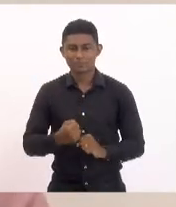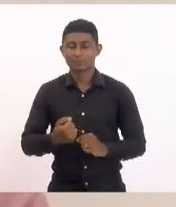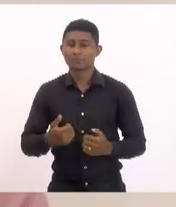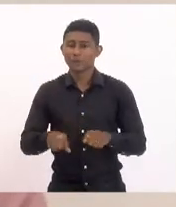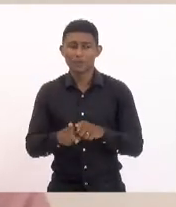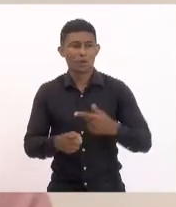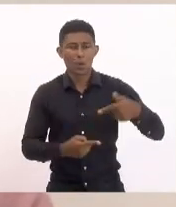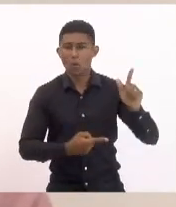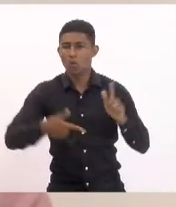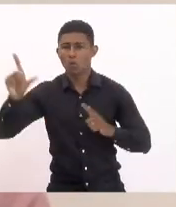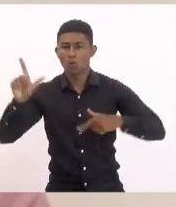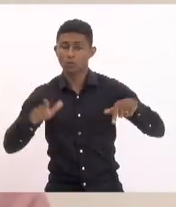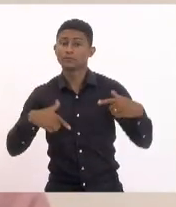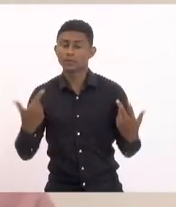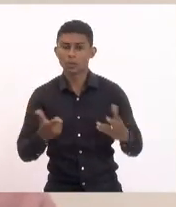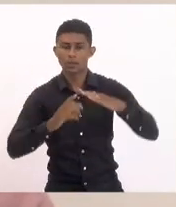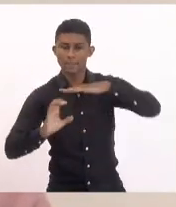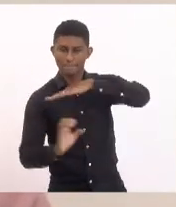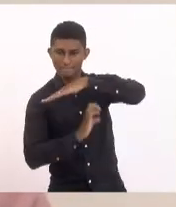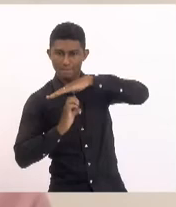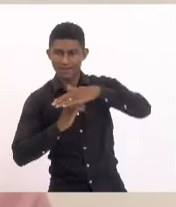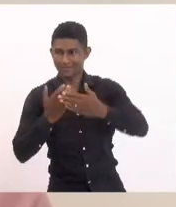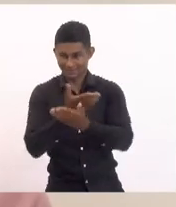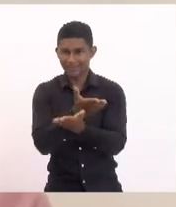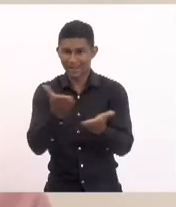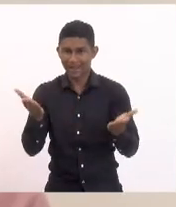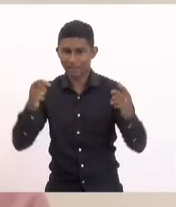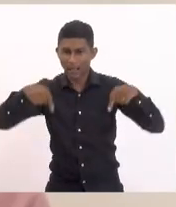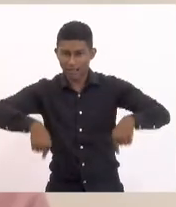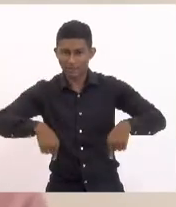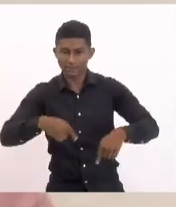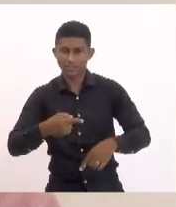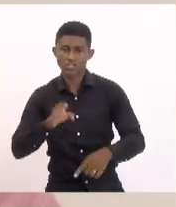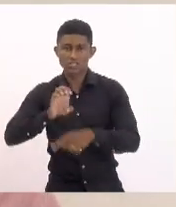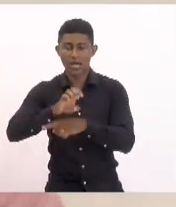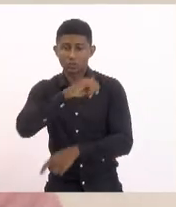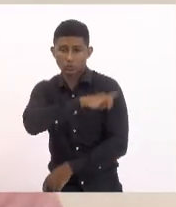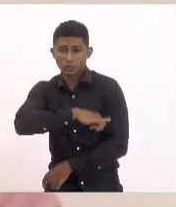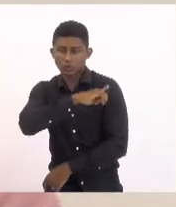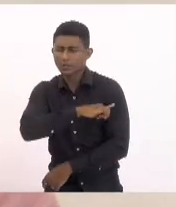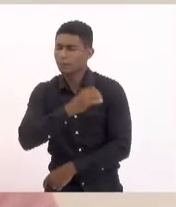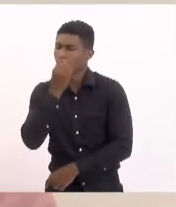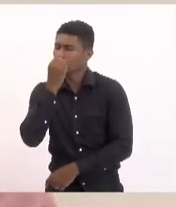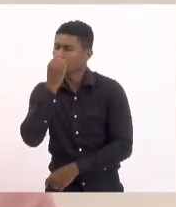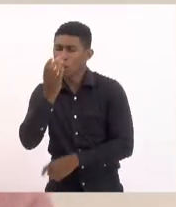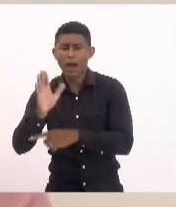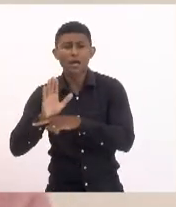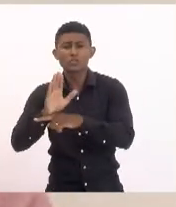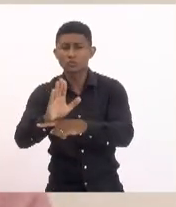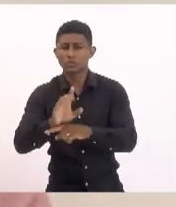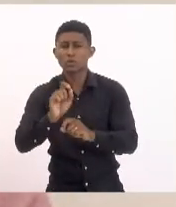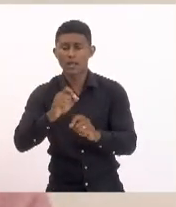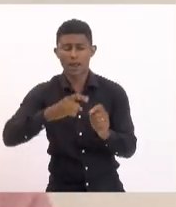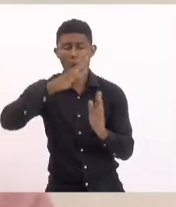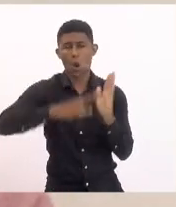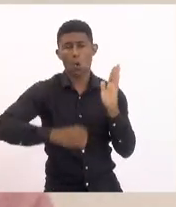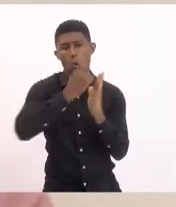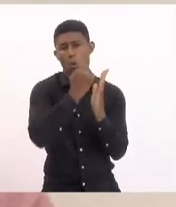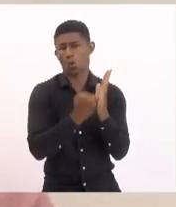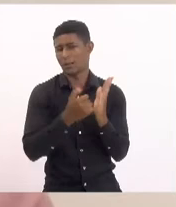Então, essas empresas que prestam serviço ao nosso Estado estará dando uma grande contribuição. É uma